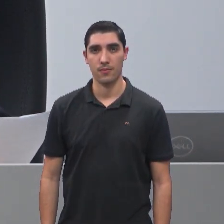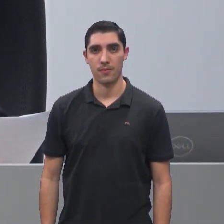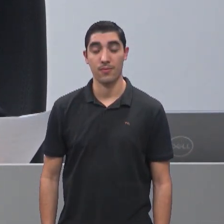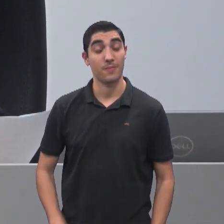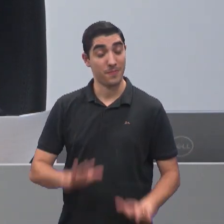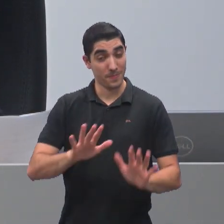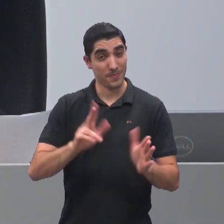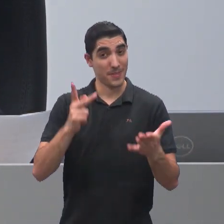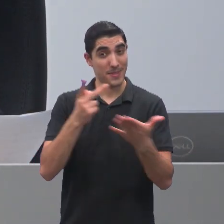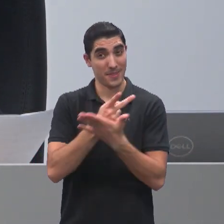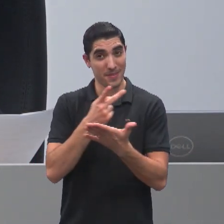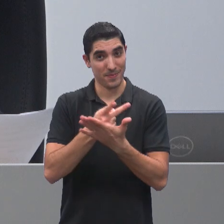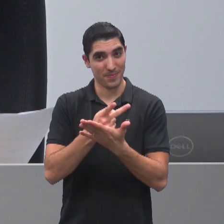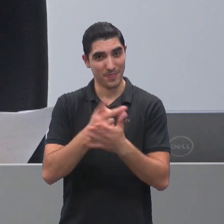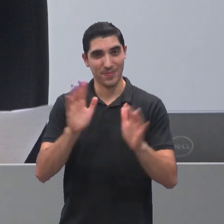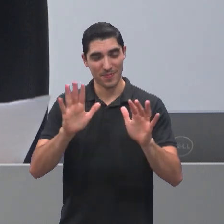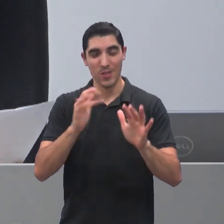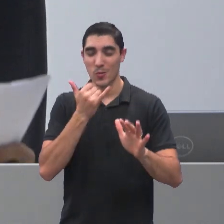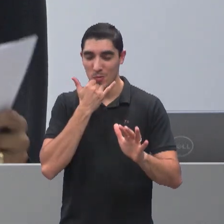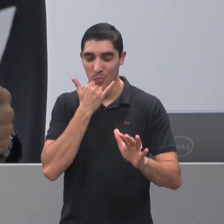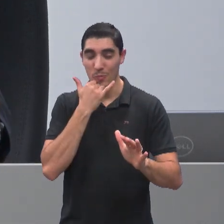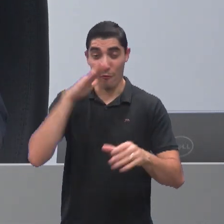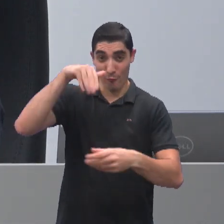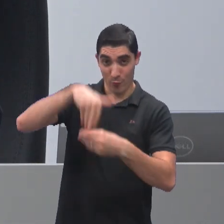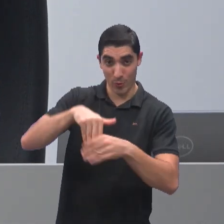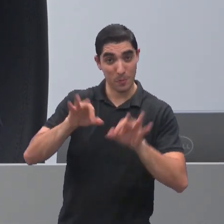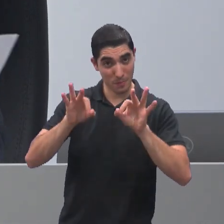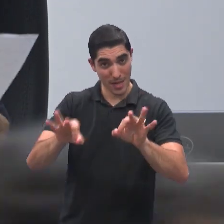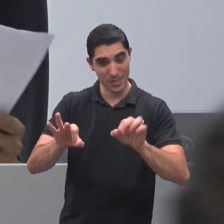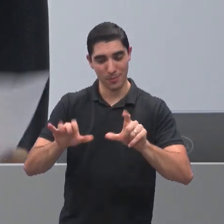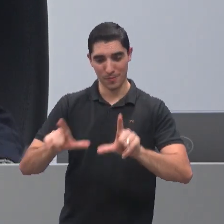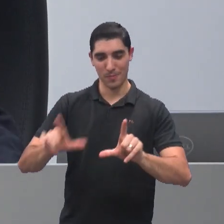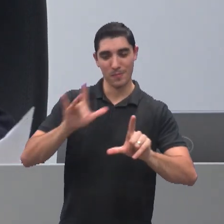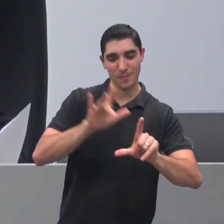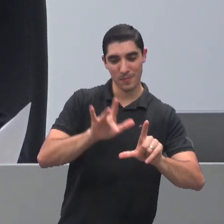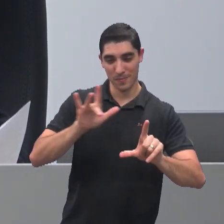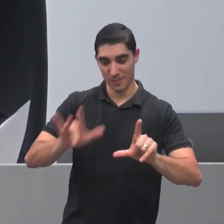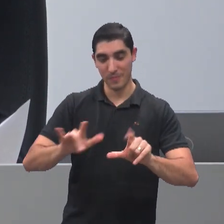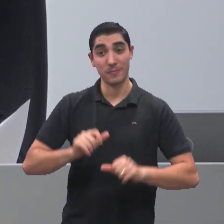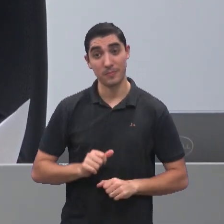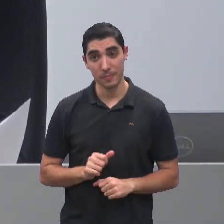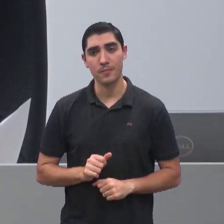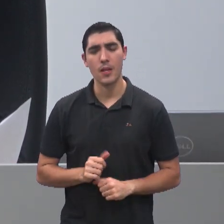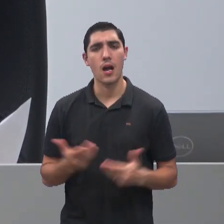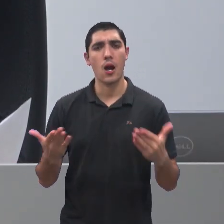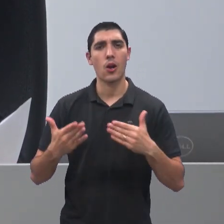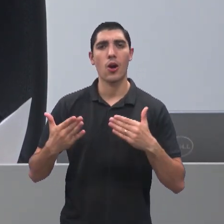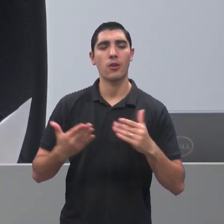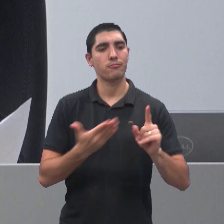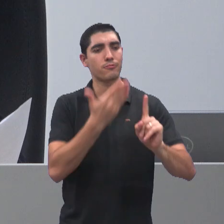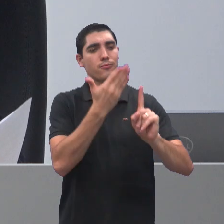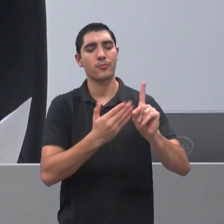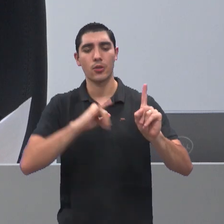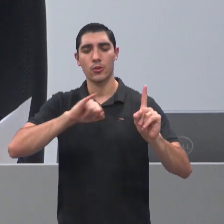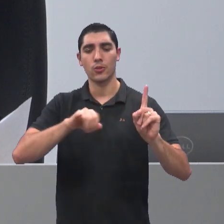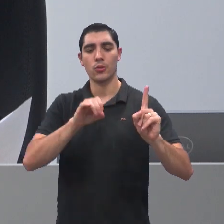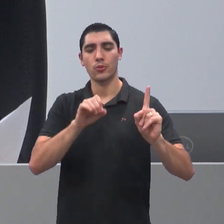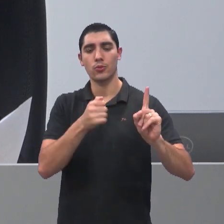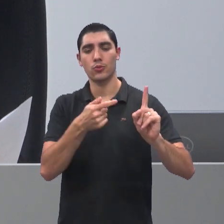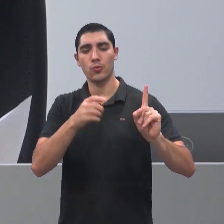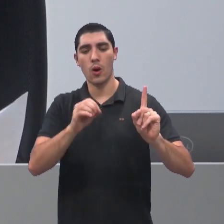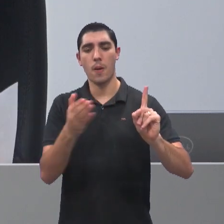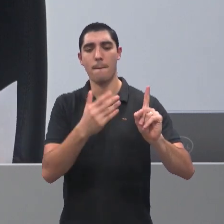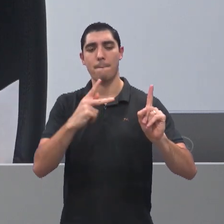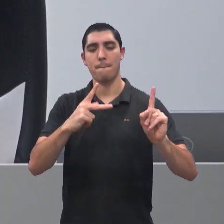Corrigindo de forma eletrônica. Quero cumprimentar aqui o João Papinha, sempre presente na sessão